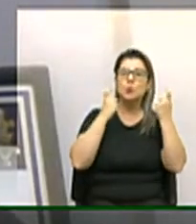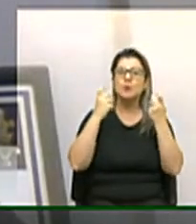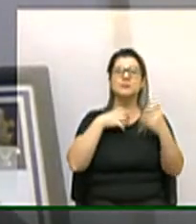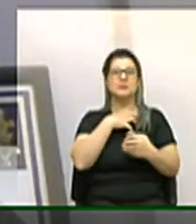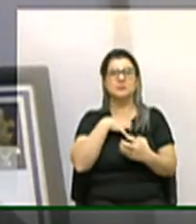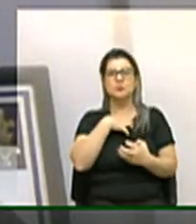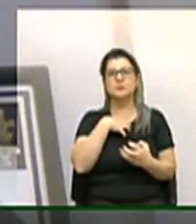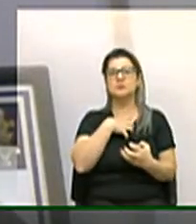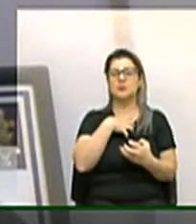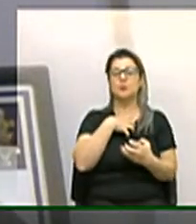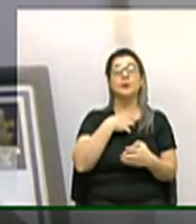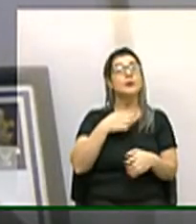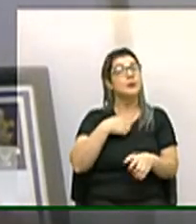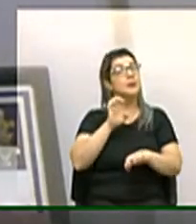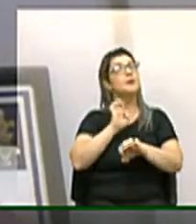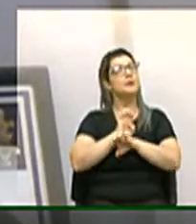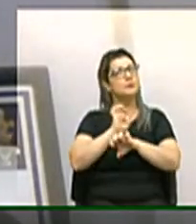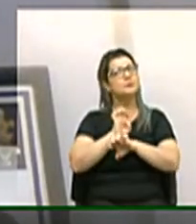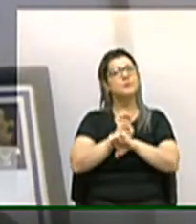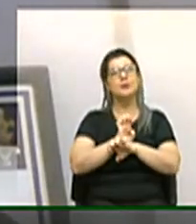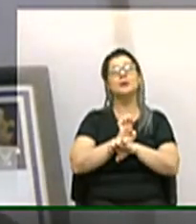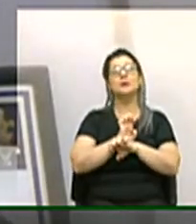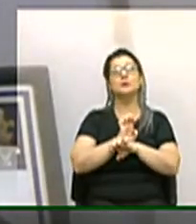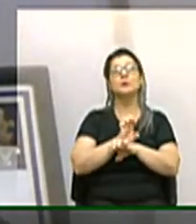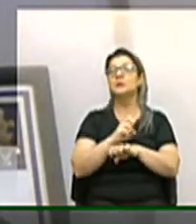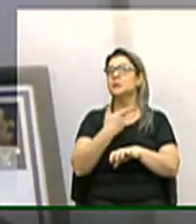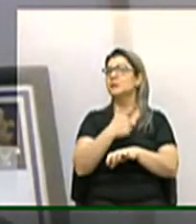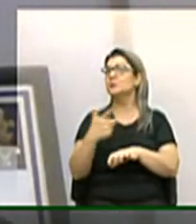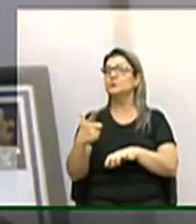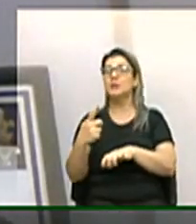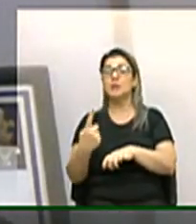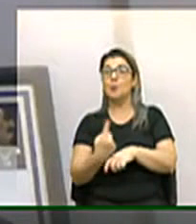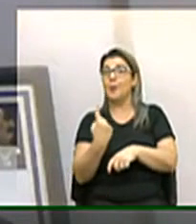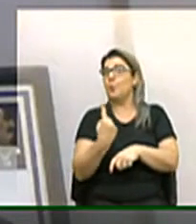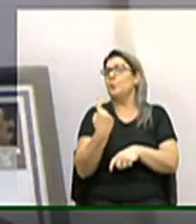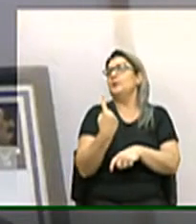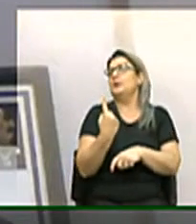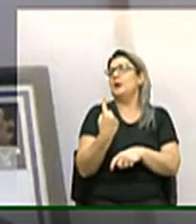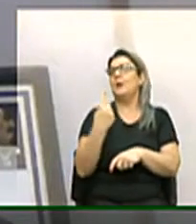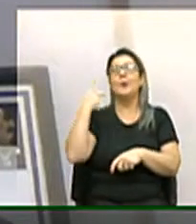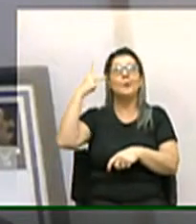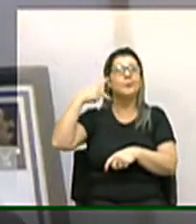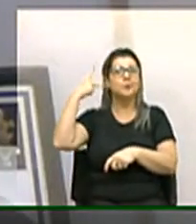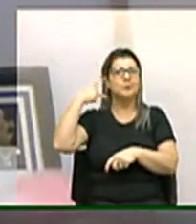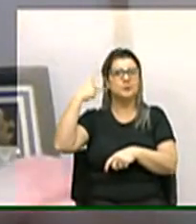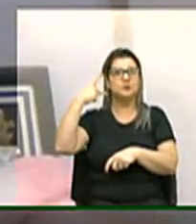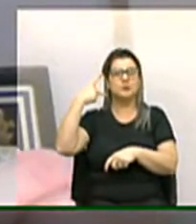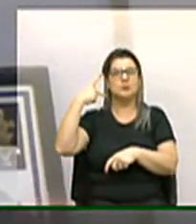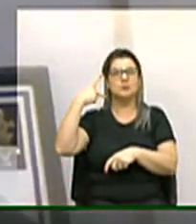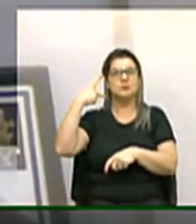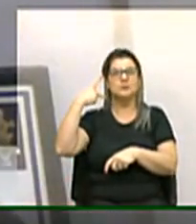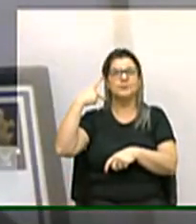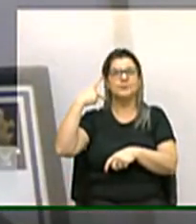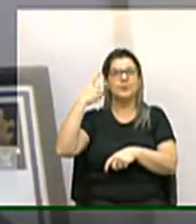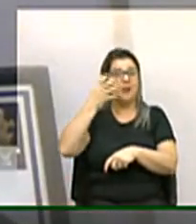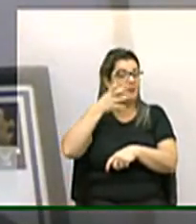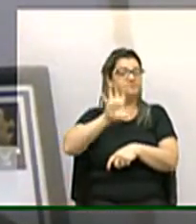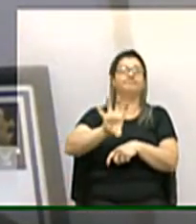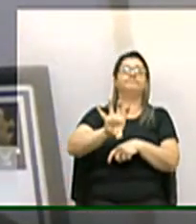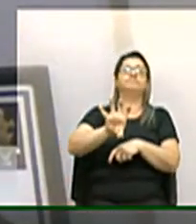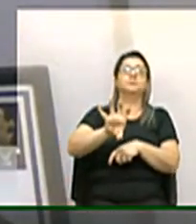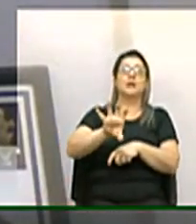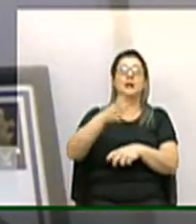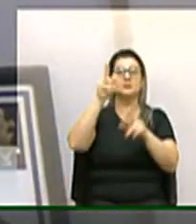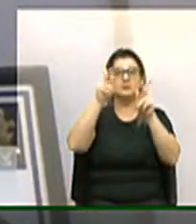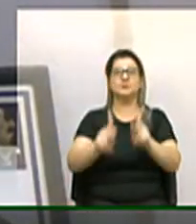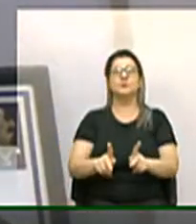Eu só espero que não se tenha como única política a repressão, né, a essas pessoas. E é fundamental que se